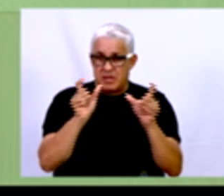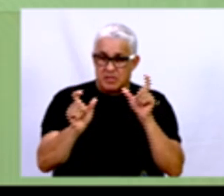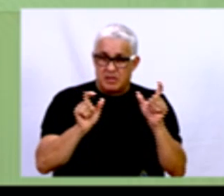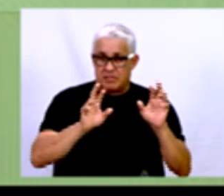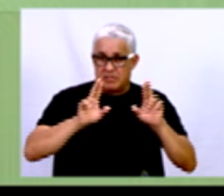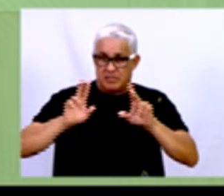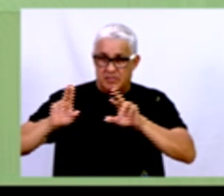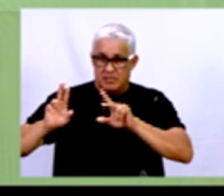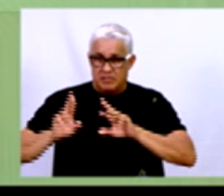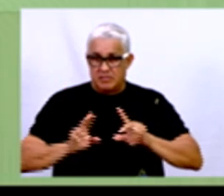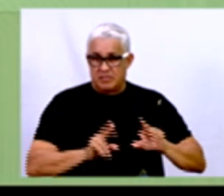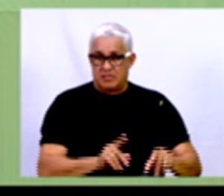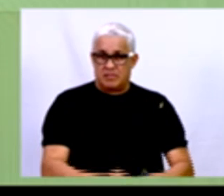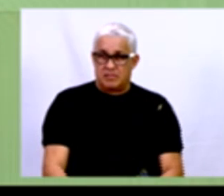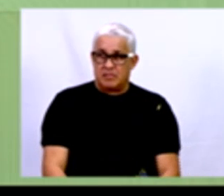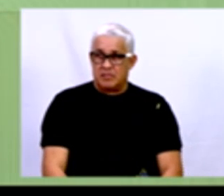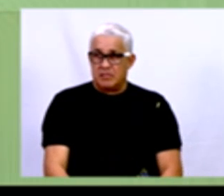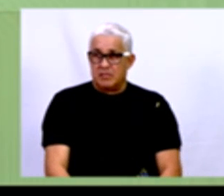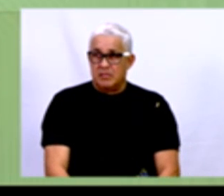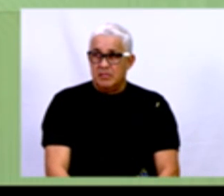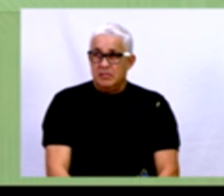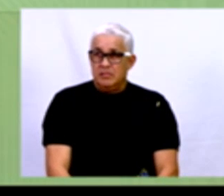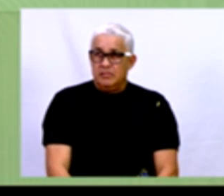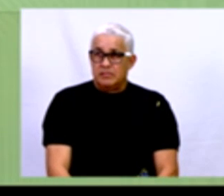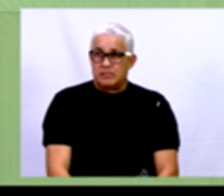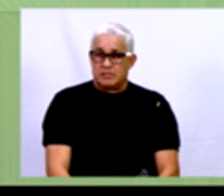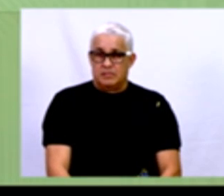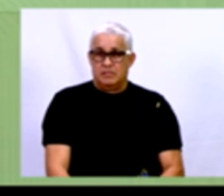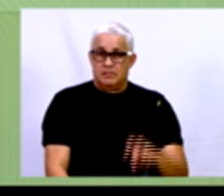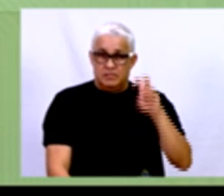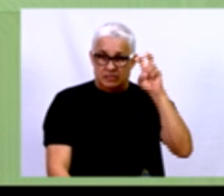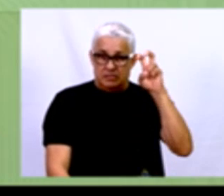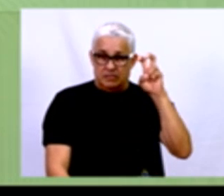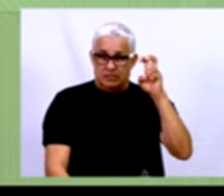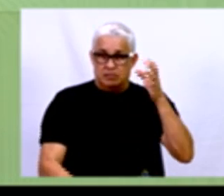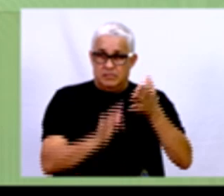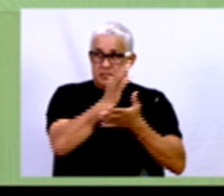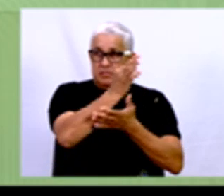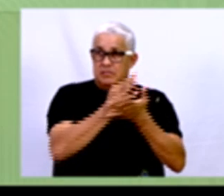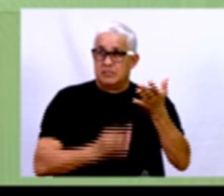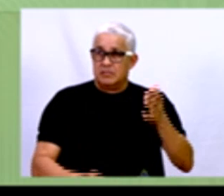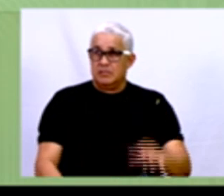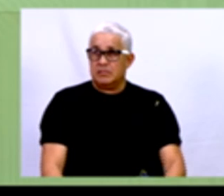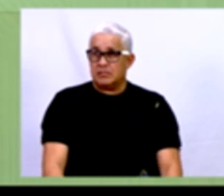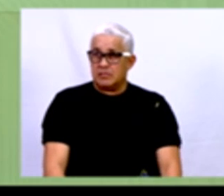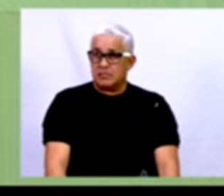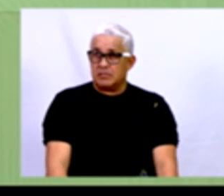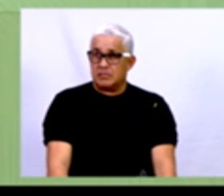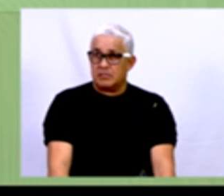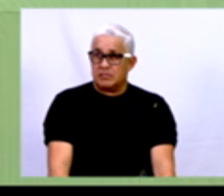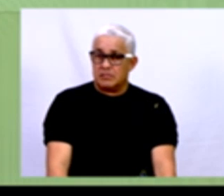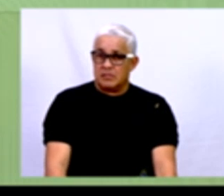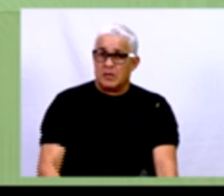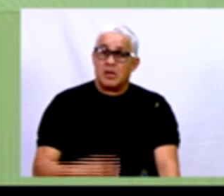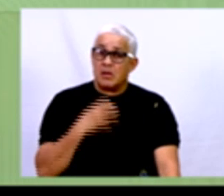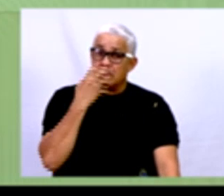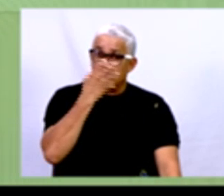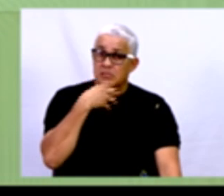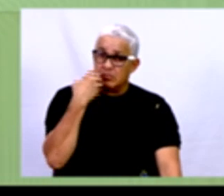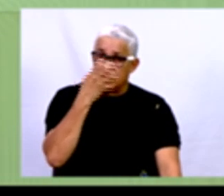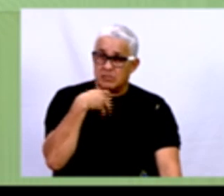exemplo. Então, vamos para o texto 5. É um trechinho de uma música, né,